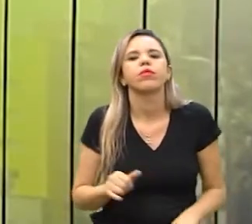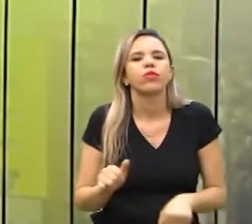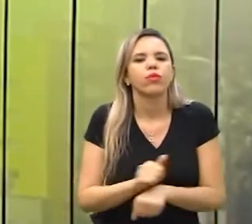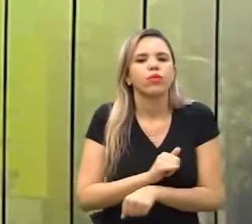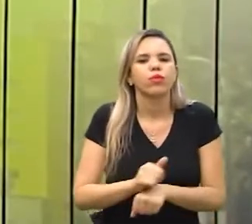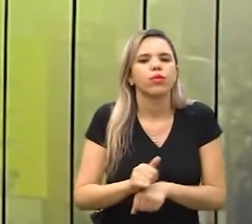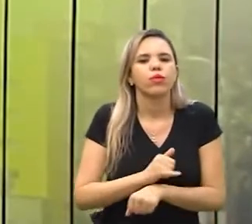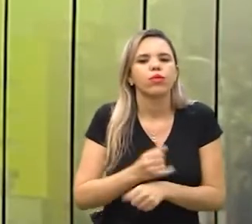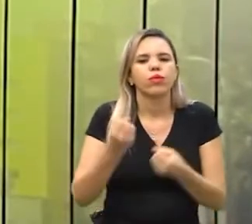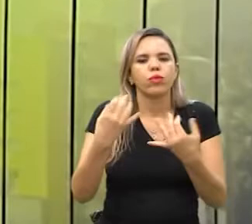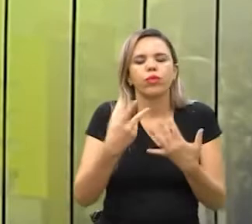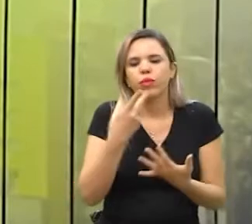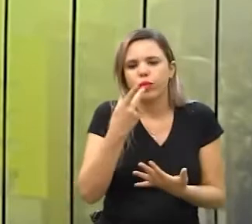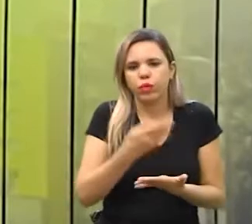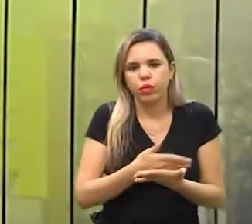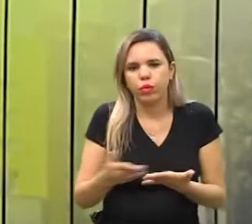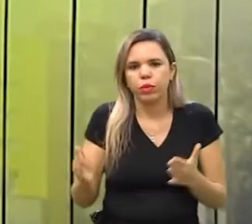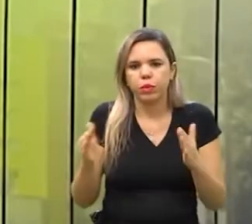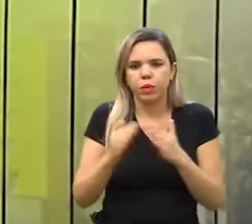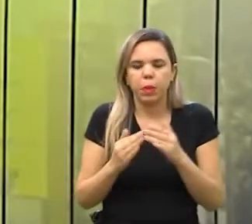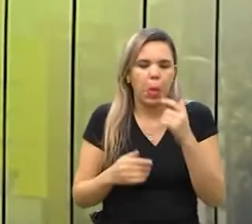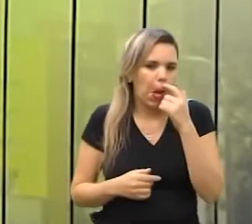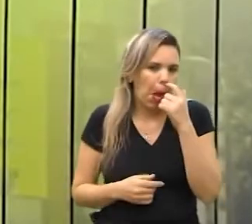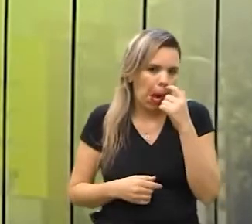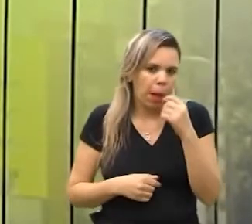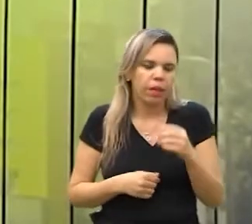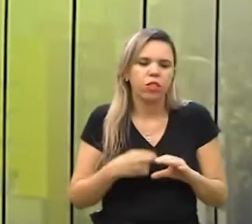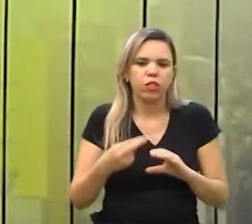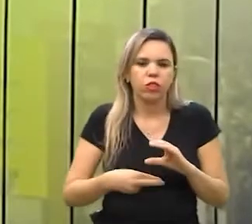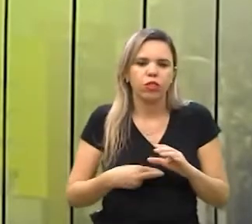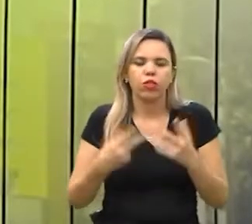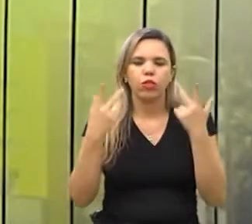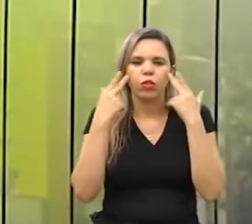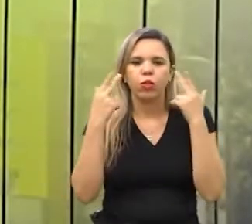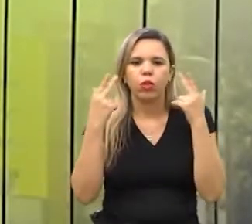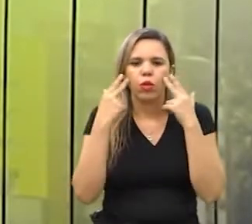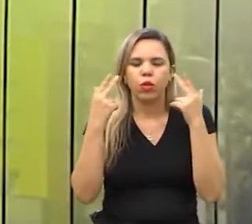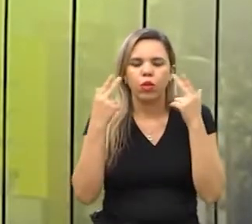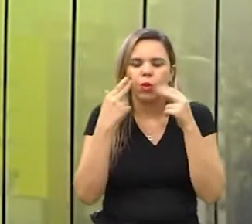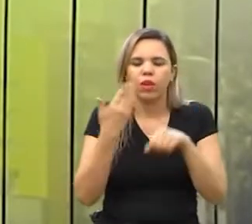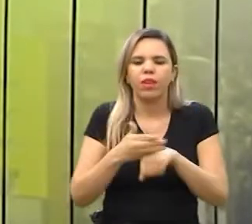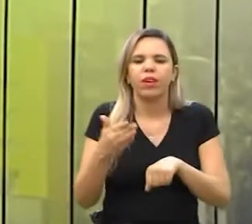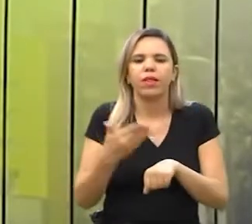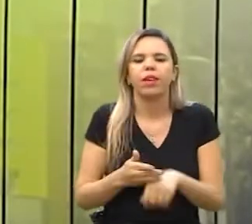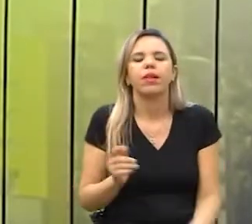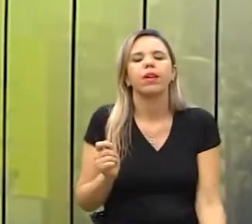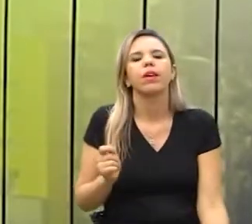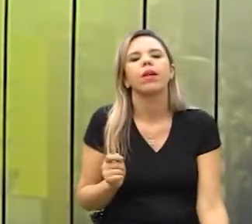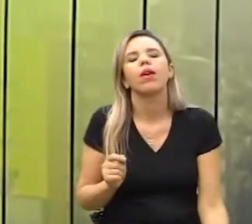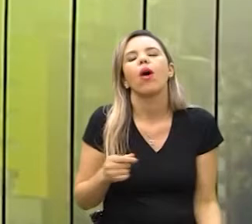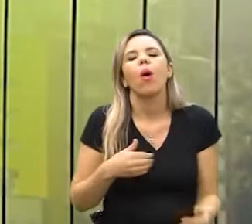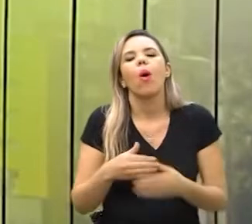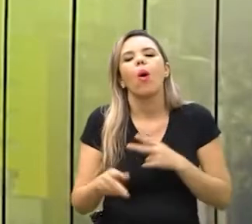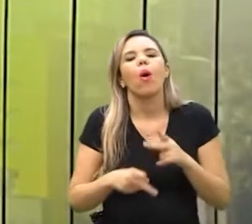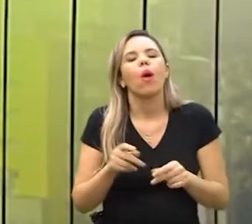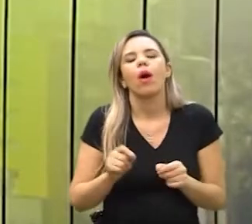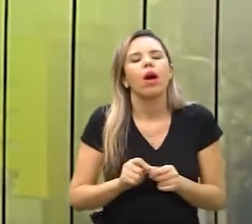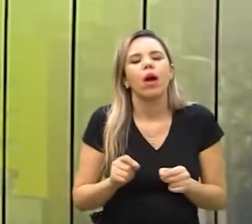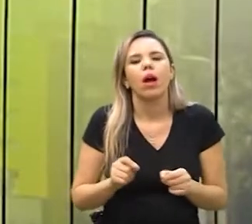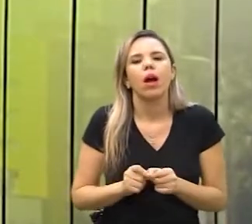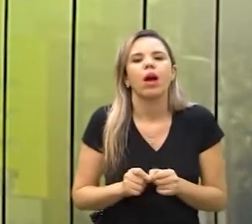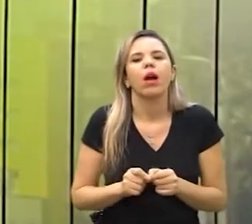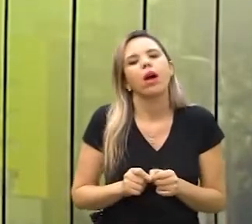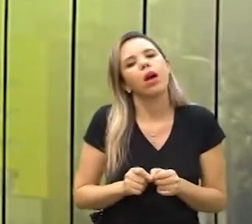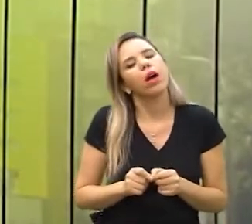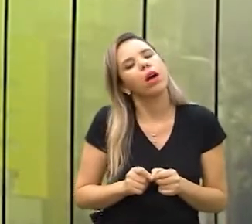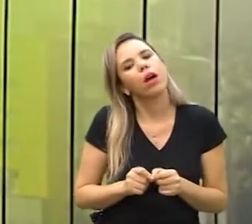das alternativas que nós comentamos começa em casa, com a compostagem orgânica, uma prática que pode ser feita por qualquer pessoa